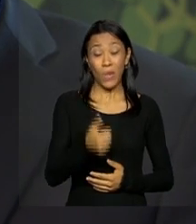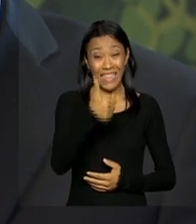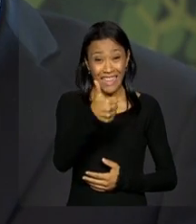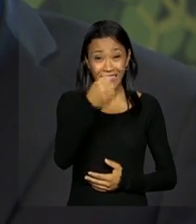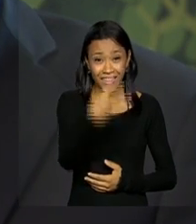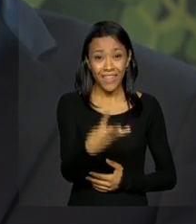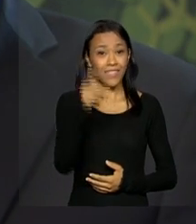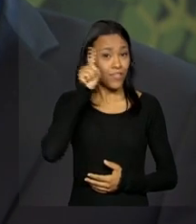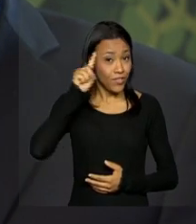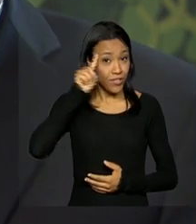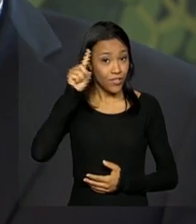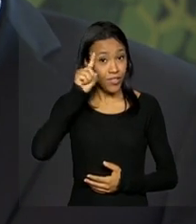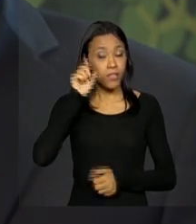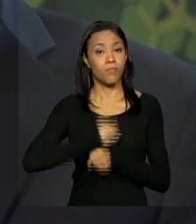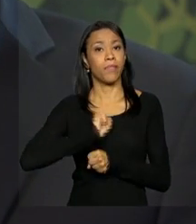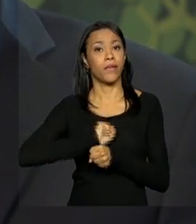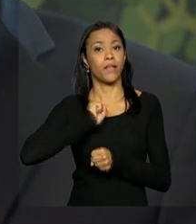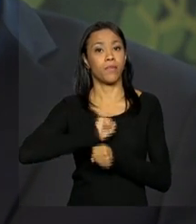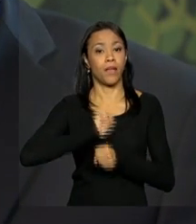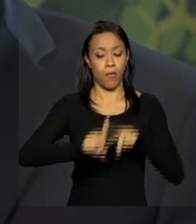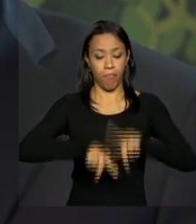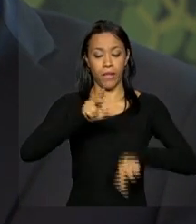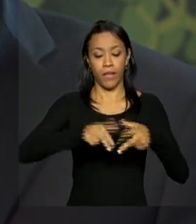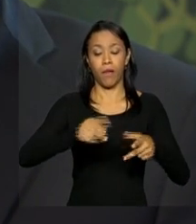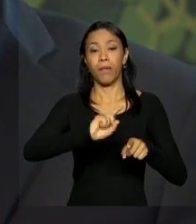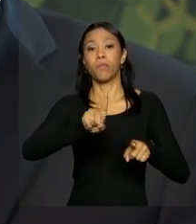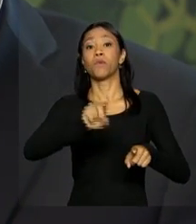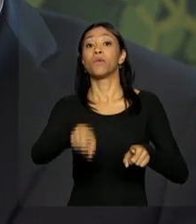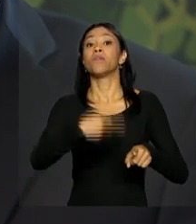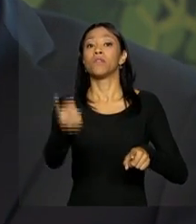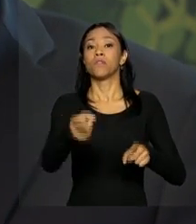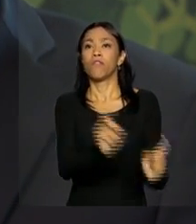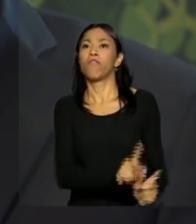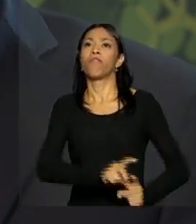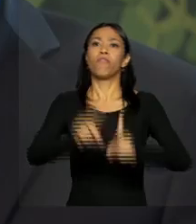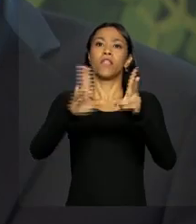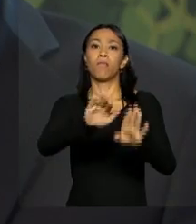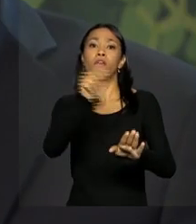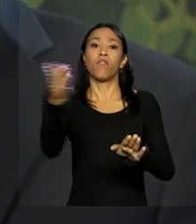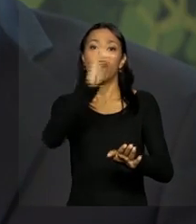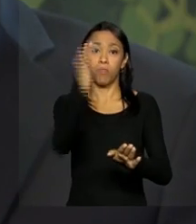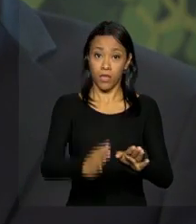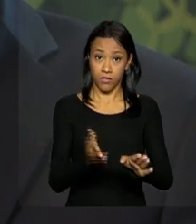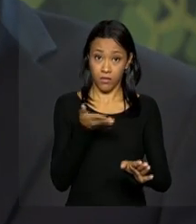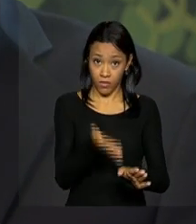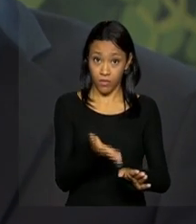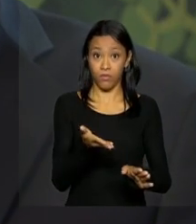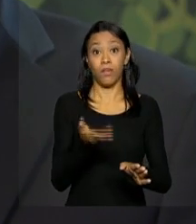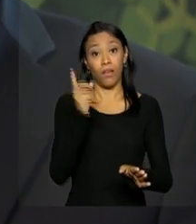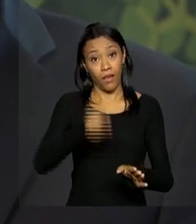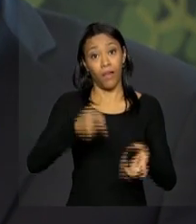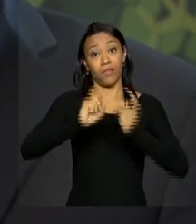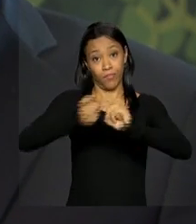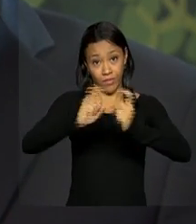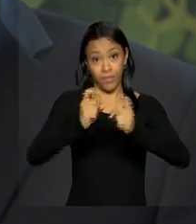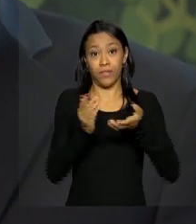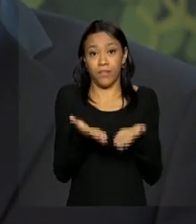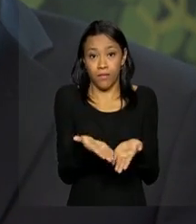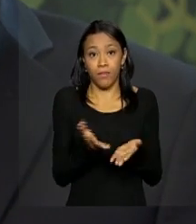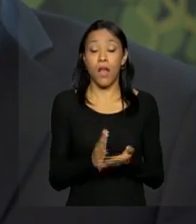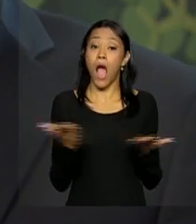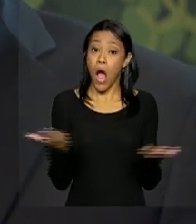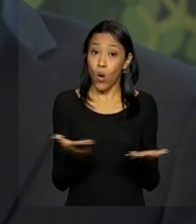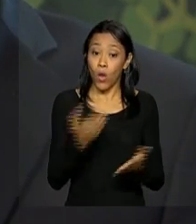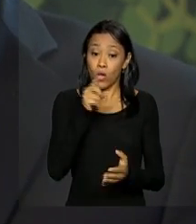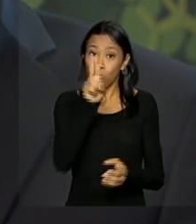para o exportador e embarcar sua mercadoria e mandar pro exterior nessa fase e administrativa aduaneira com